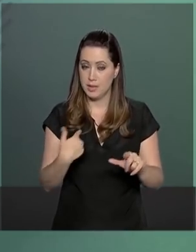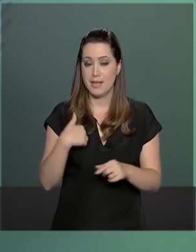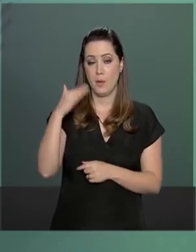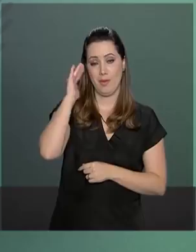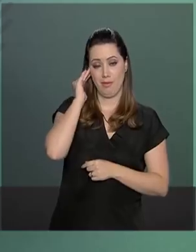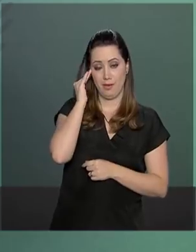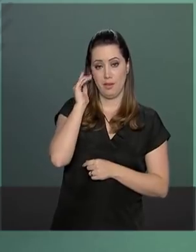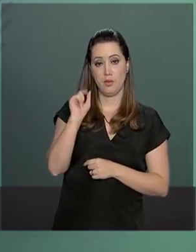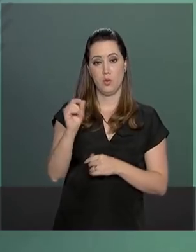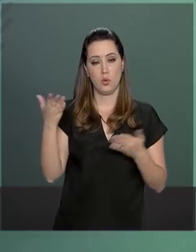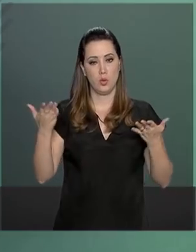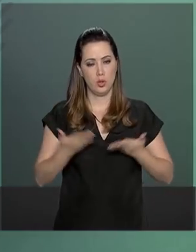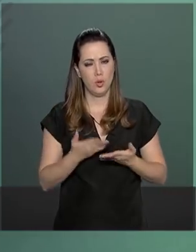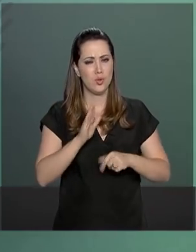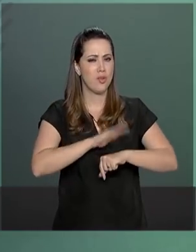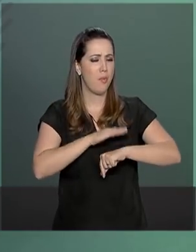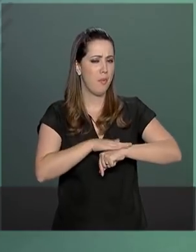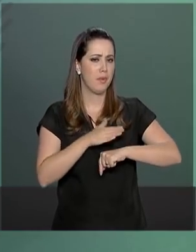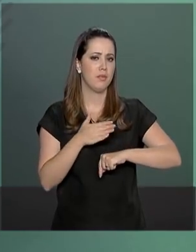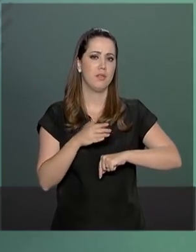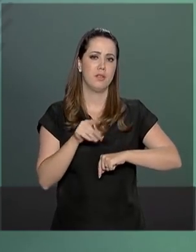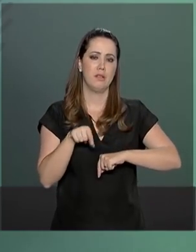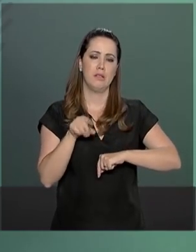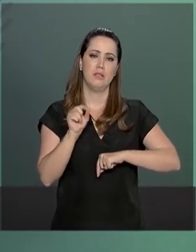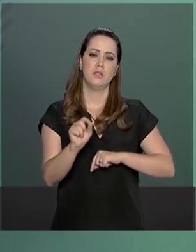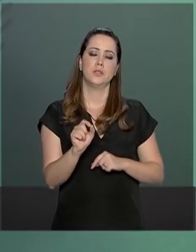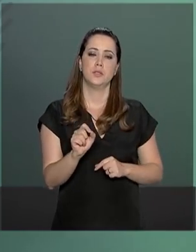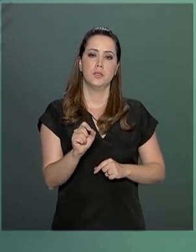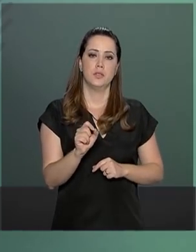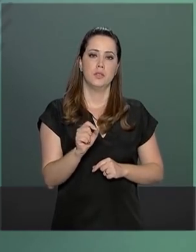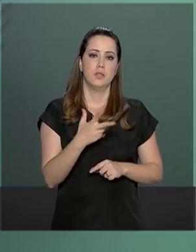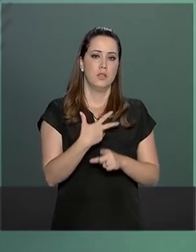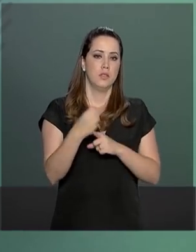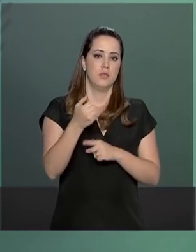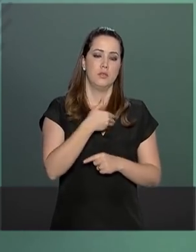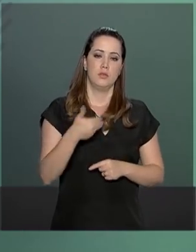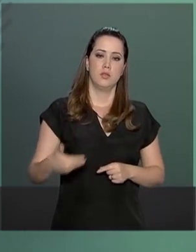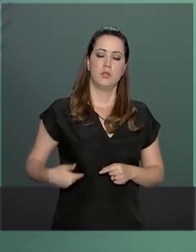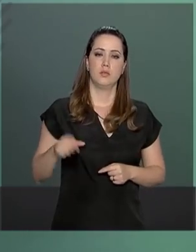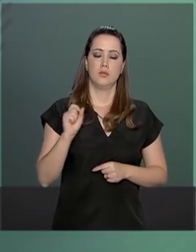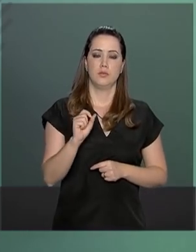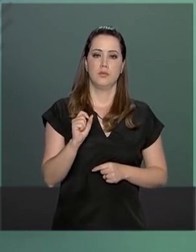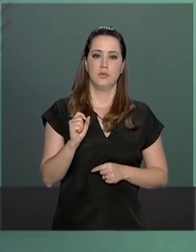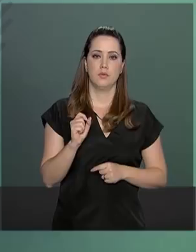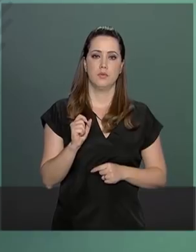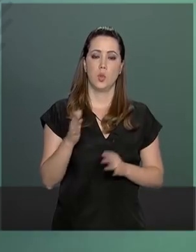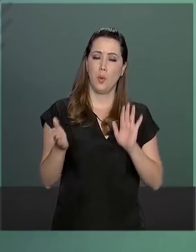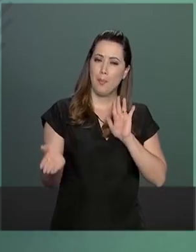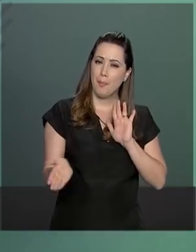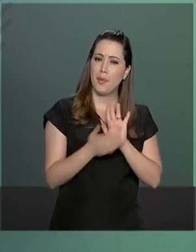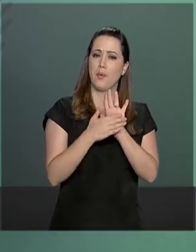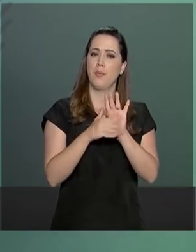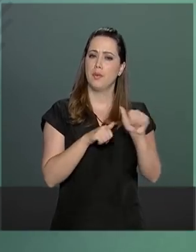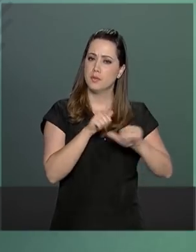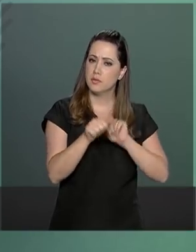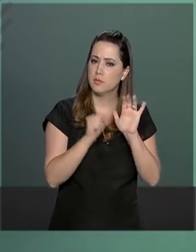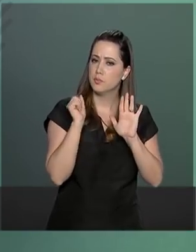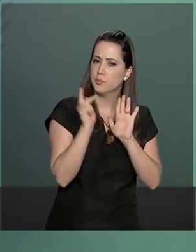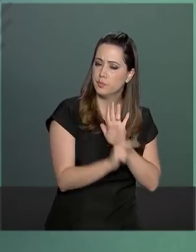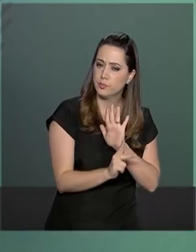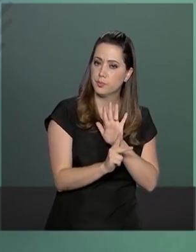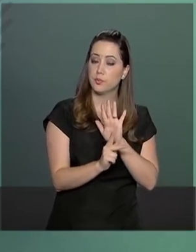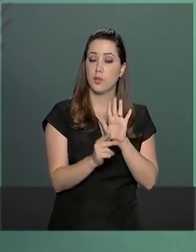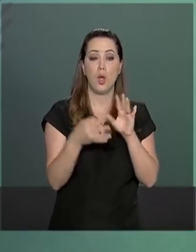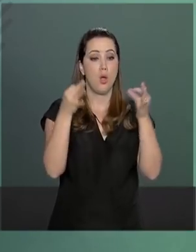entendo que hoje é um momento de vitória do governo com a proposta da previdência